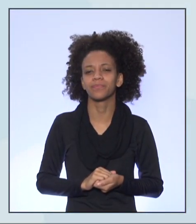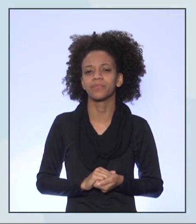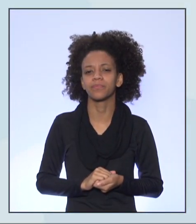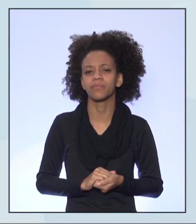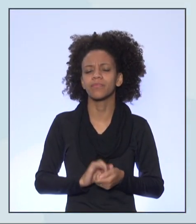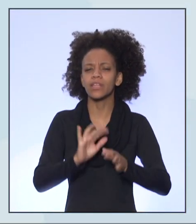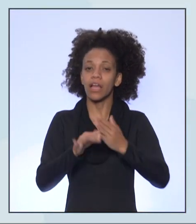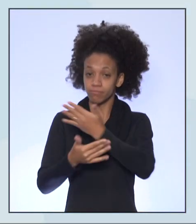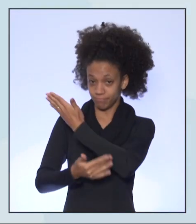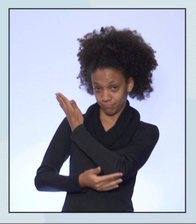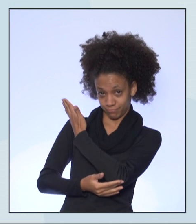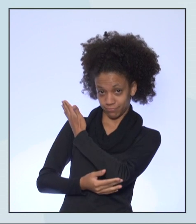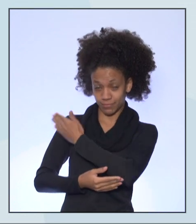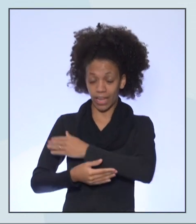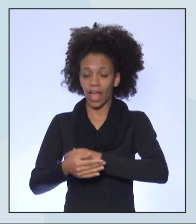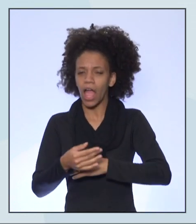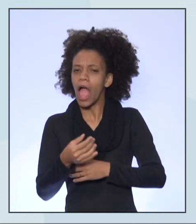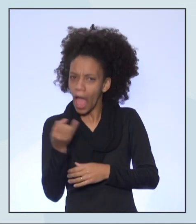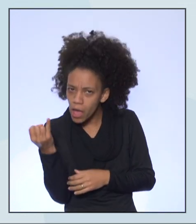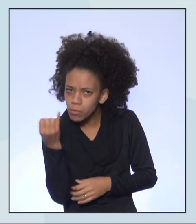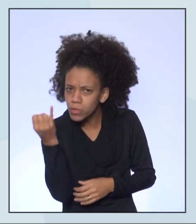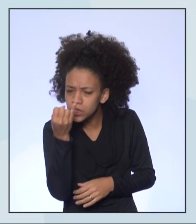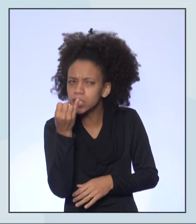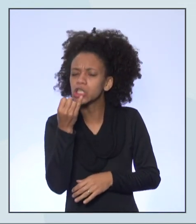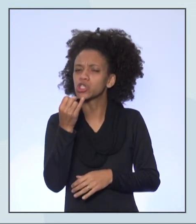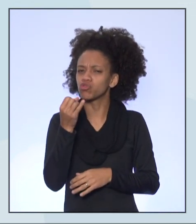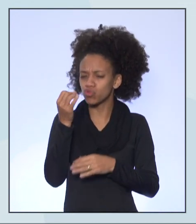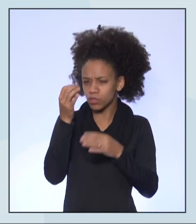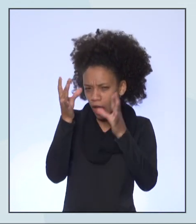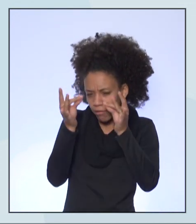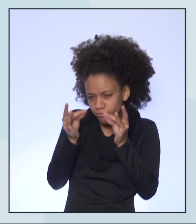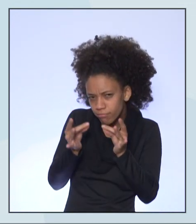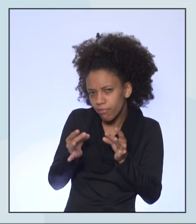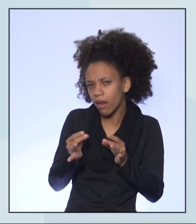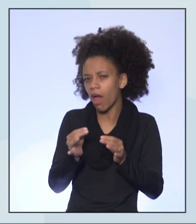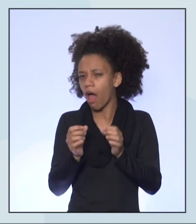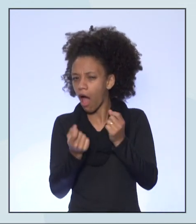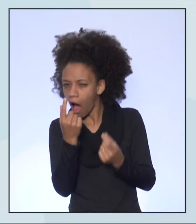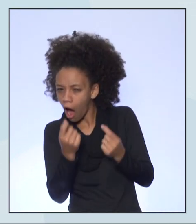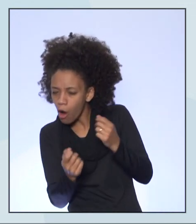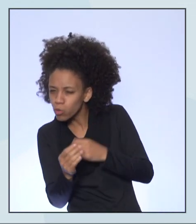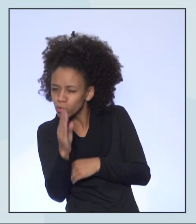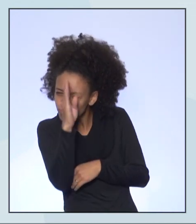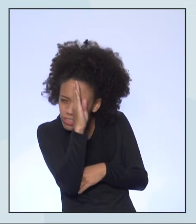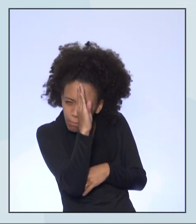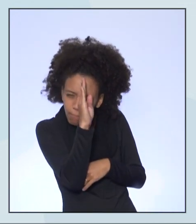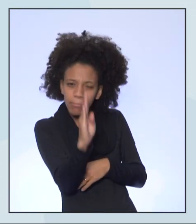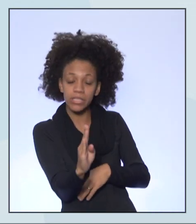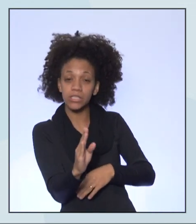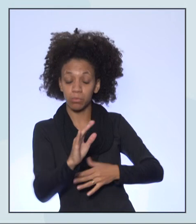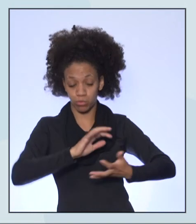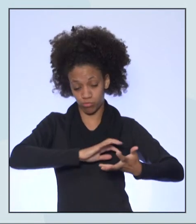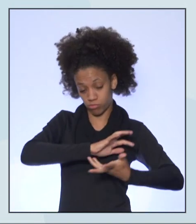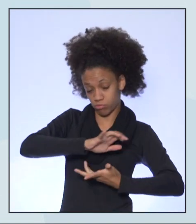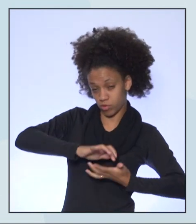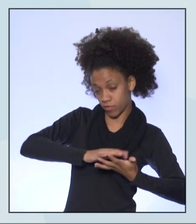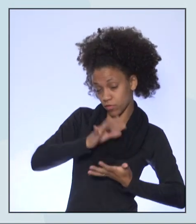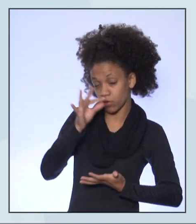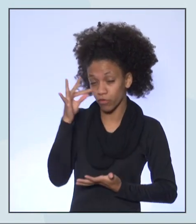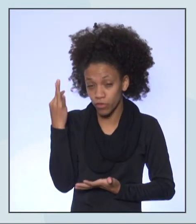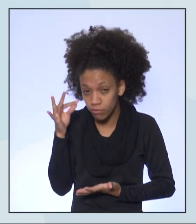Tem alguns eventos que são muito importantes, né, para marcar aí o estopim, o início da Revolução